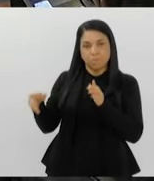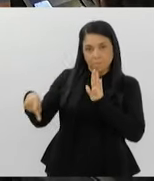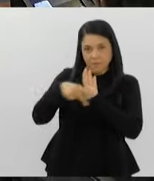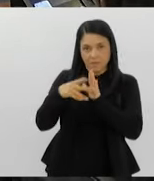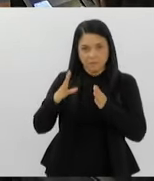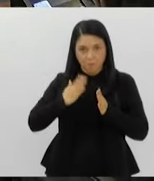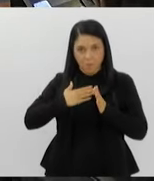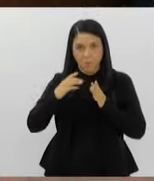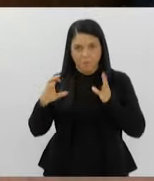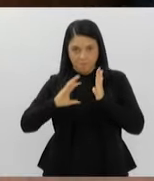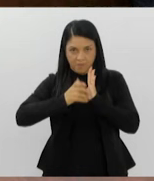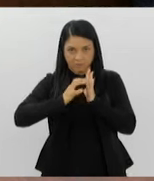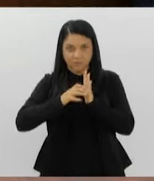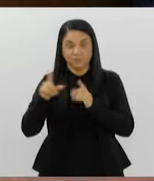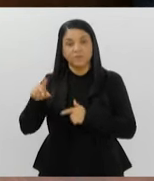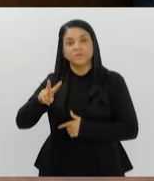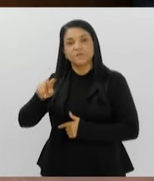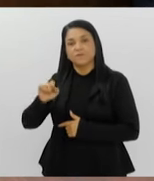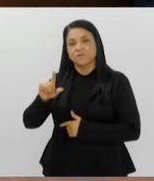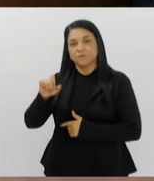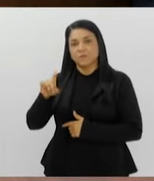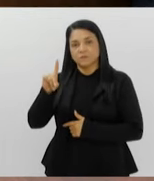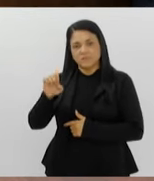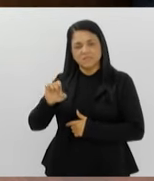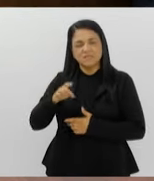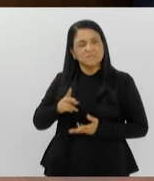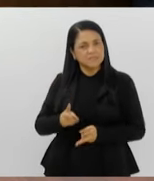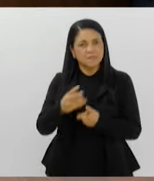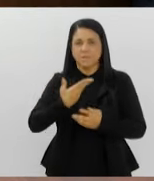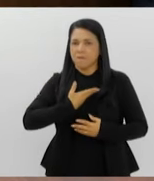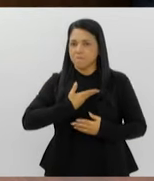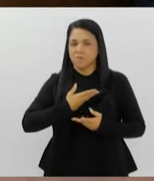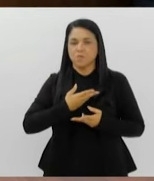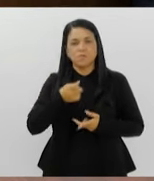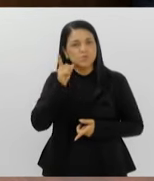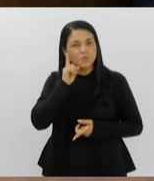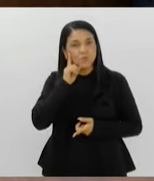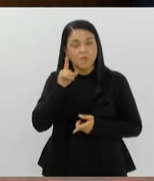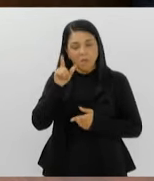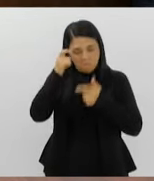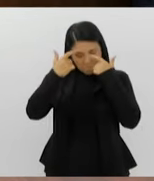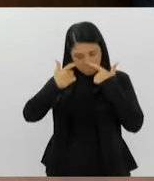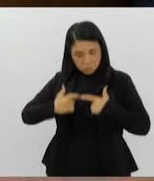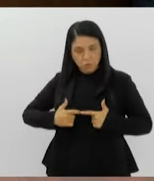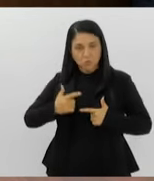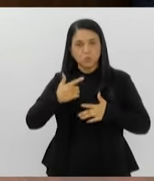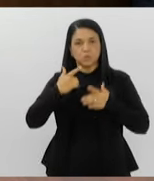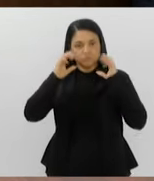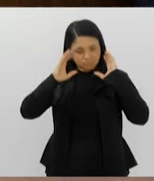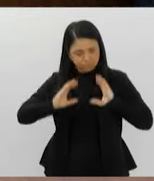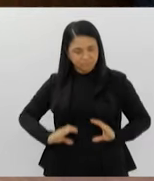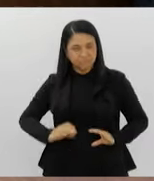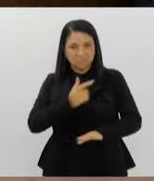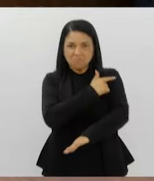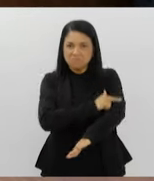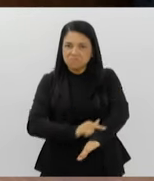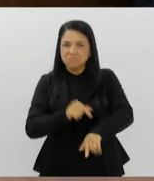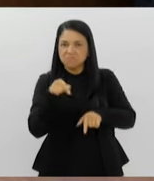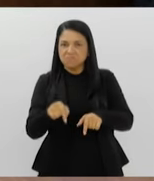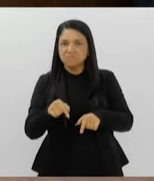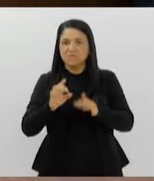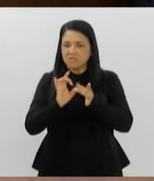o Valdeci, nosso amigo aqui de todo dia. Mas a postura dele, democrática,